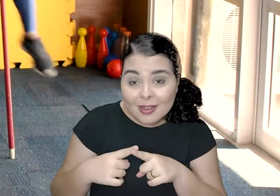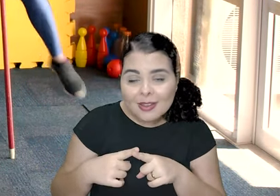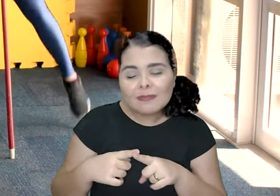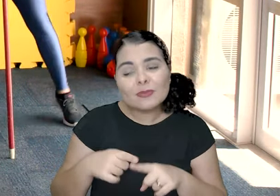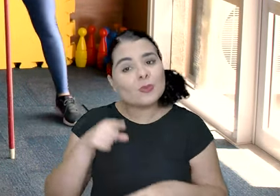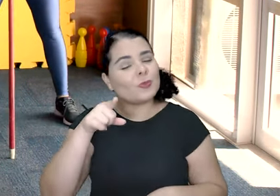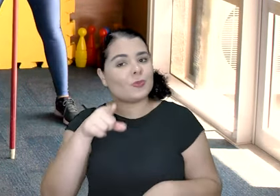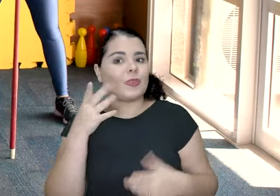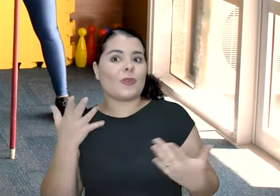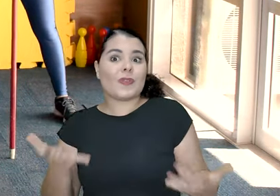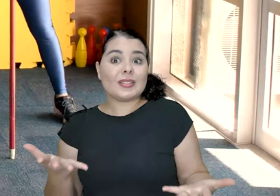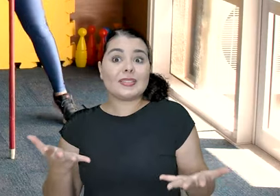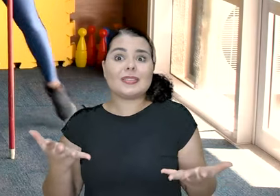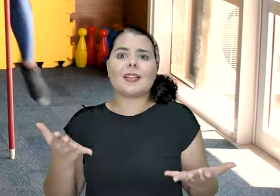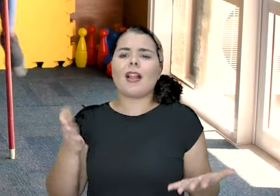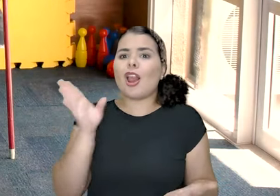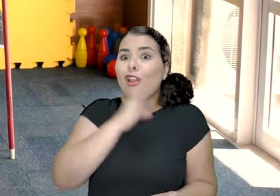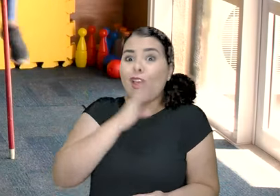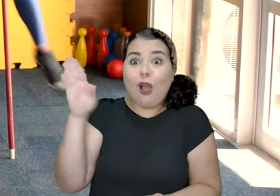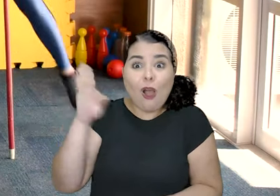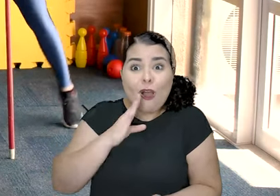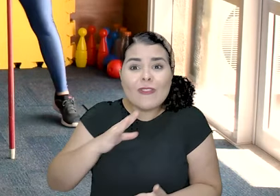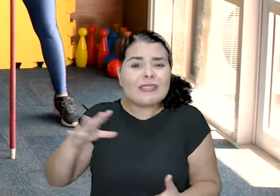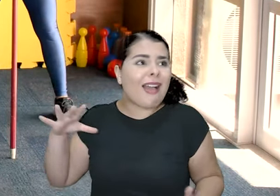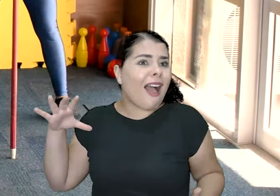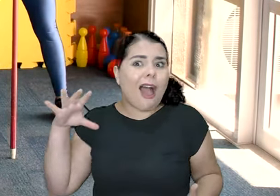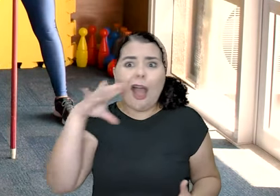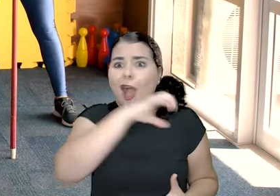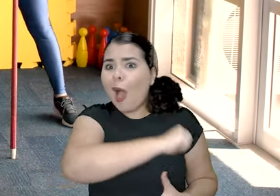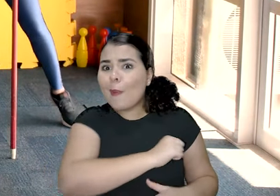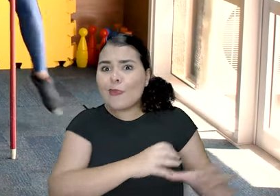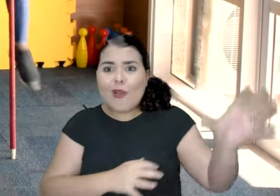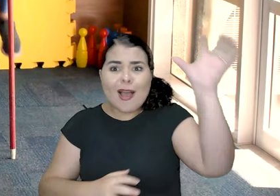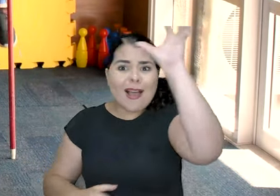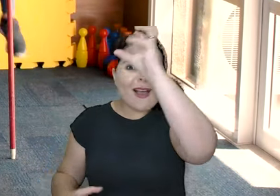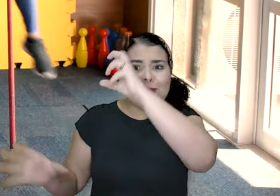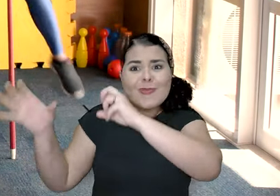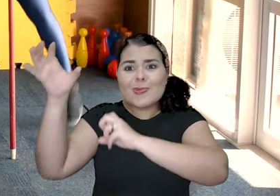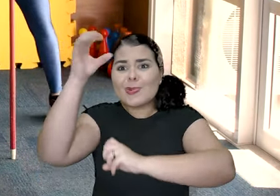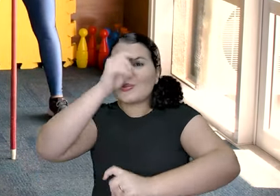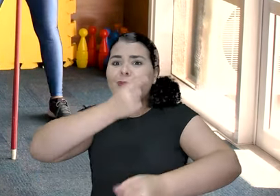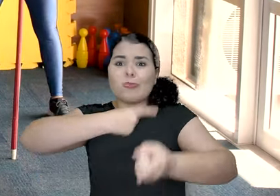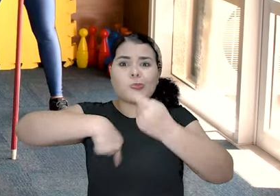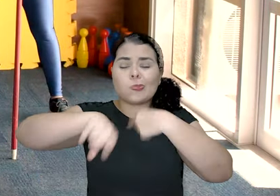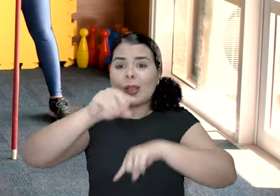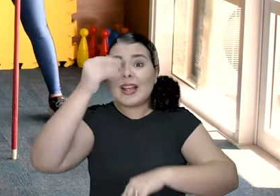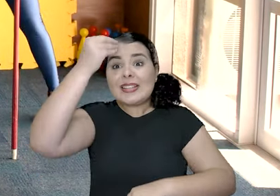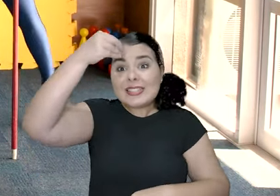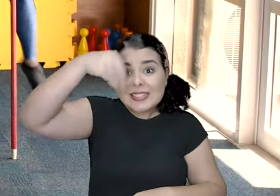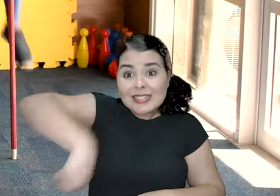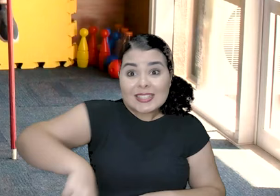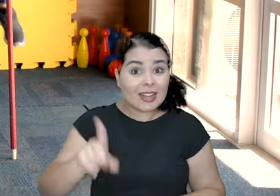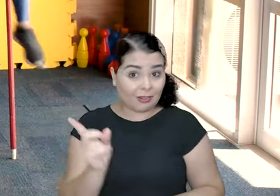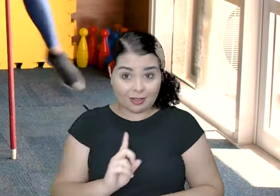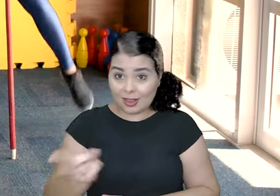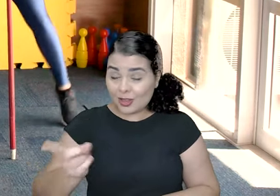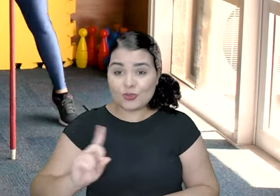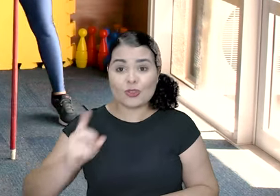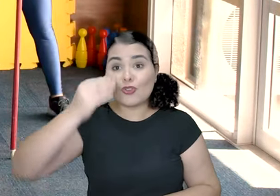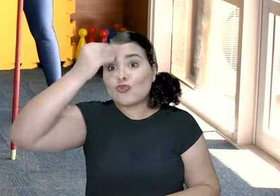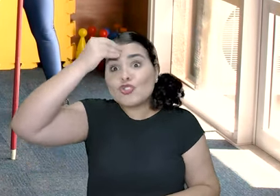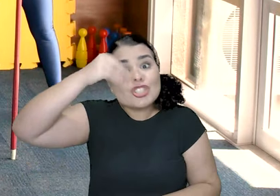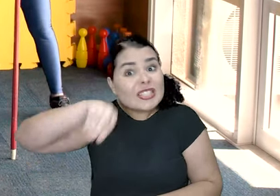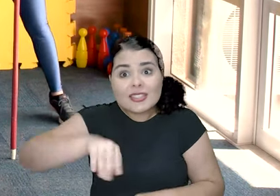pouco você vai estar arrasando ainda mais. Não desista de você. Não desista